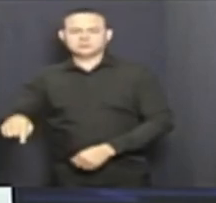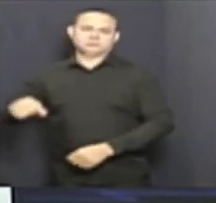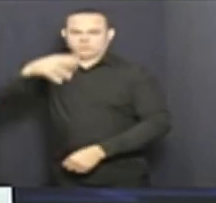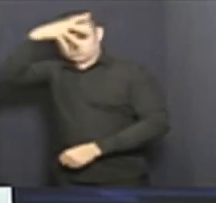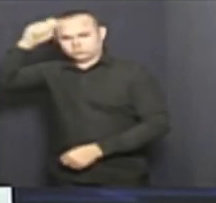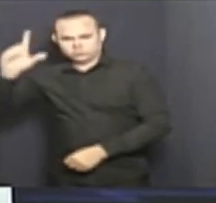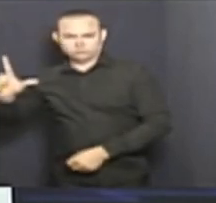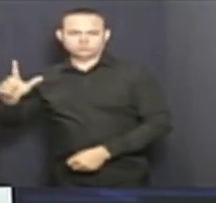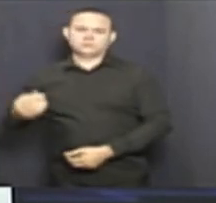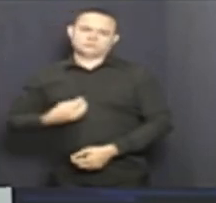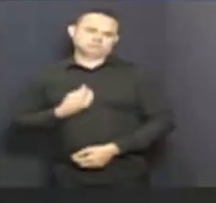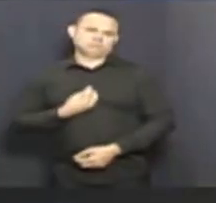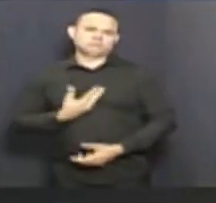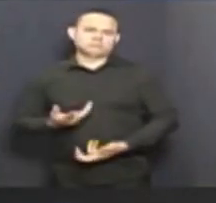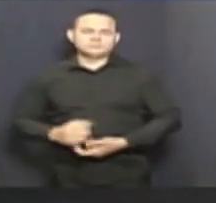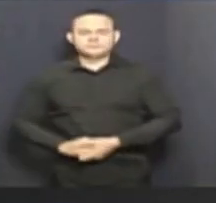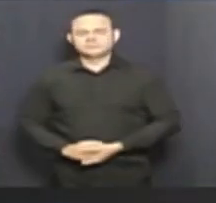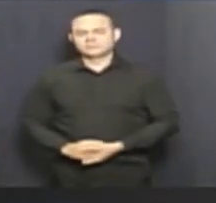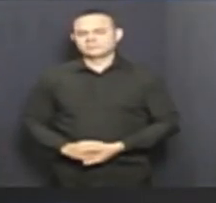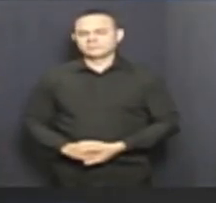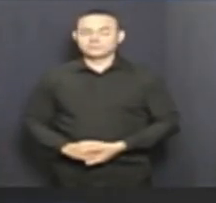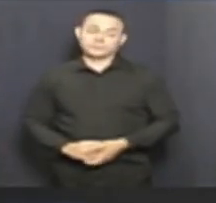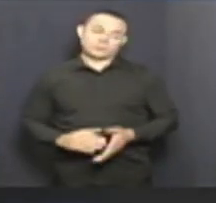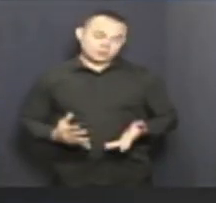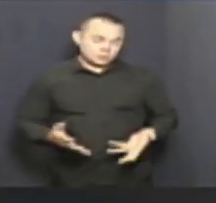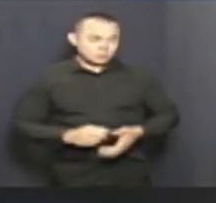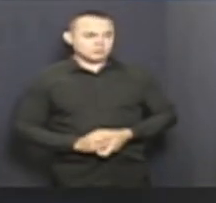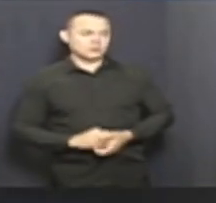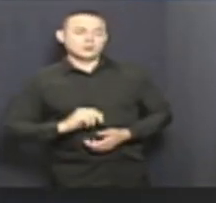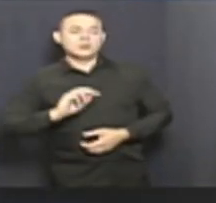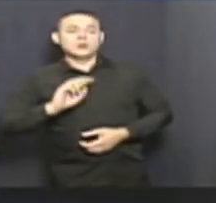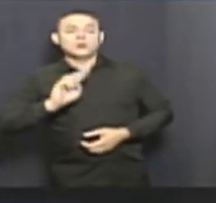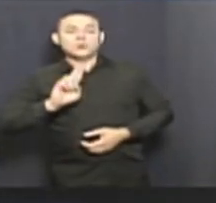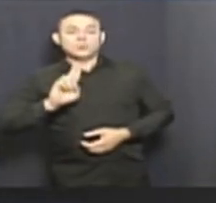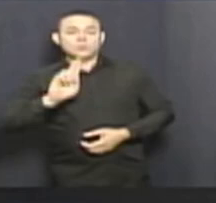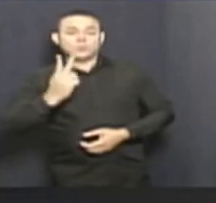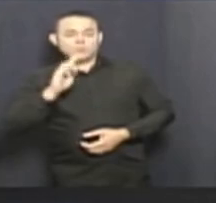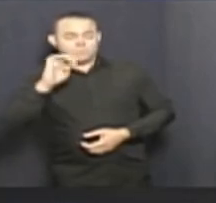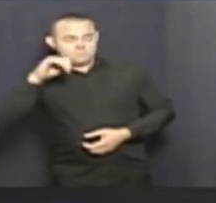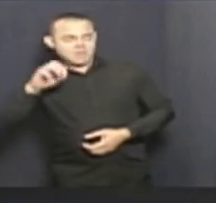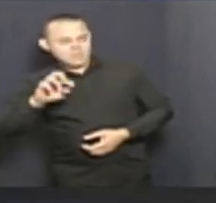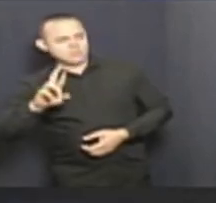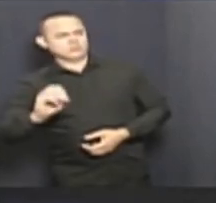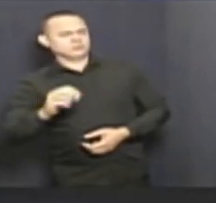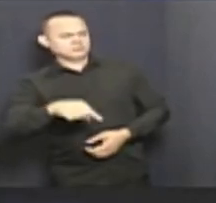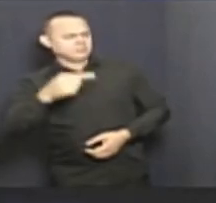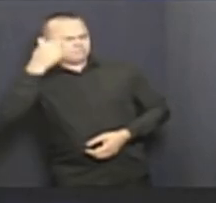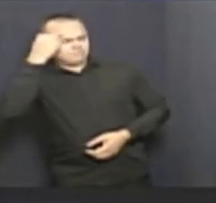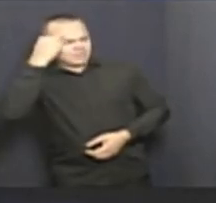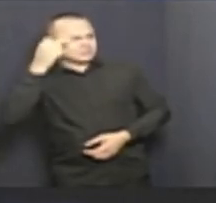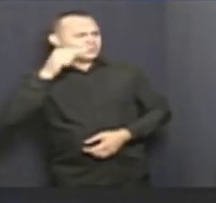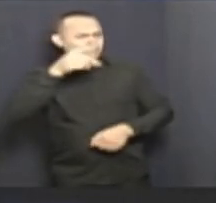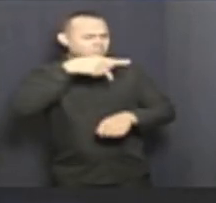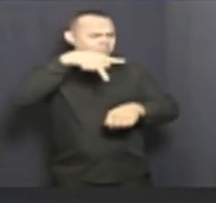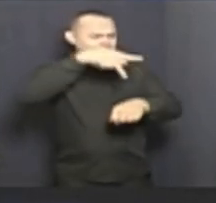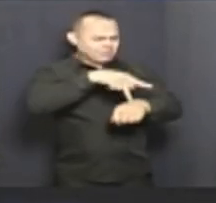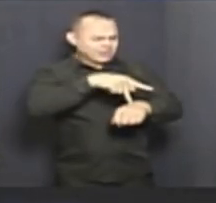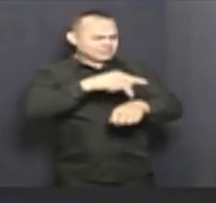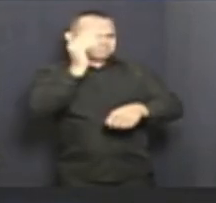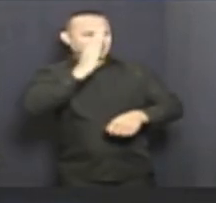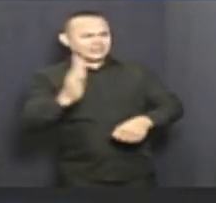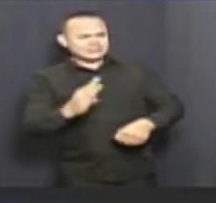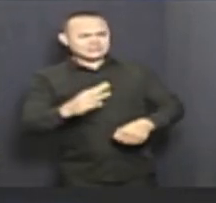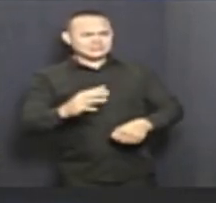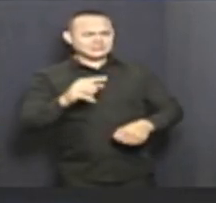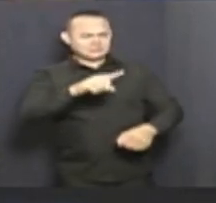grosso olha o roberto vocês do partido dos trabalhadores e empurrar o brasil na maior crise da sua história foram